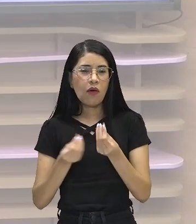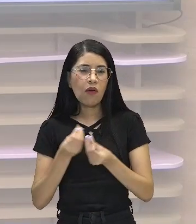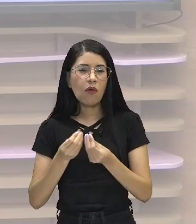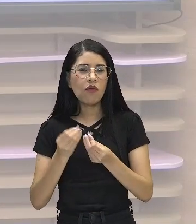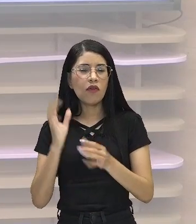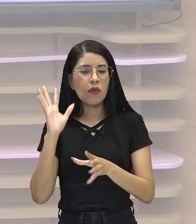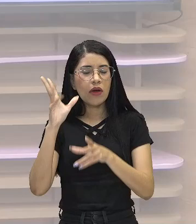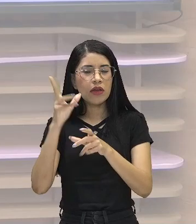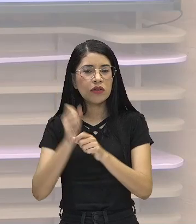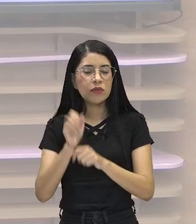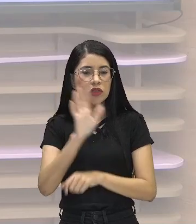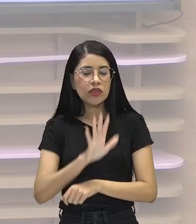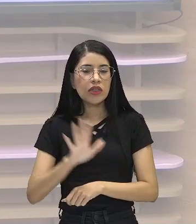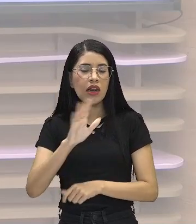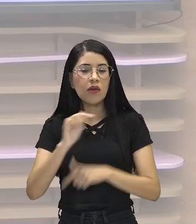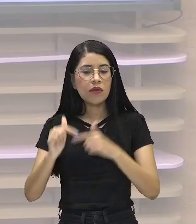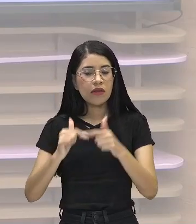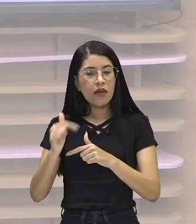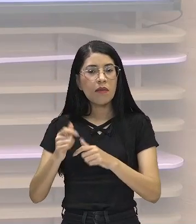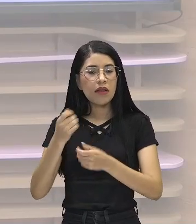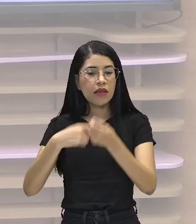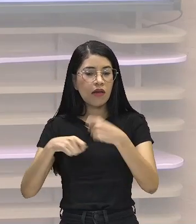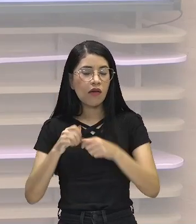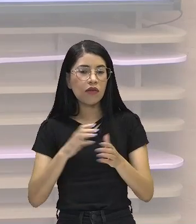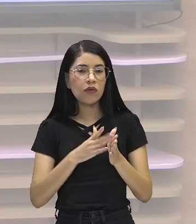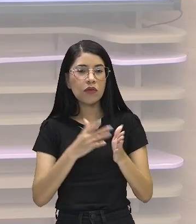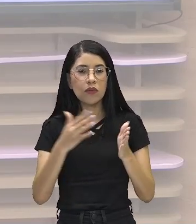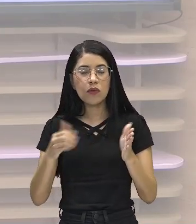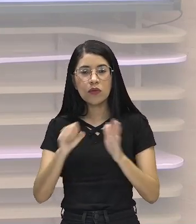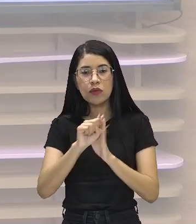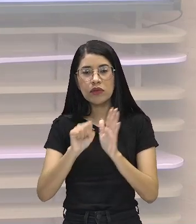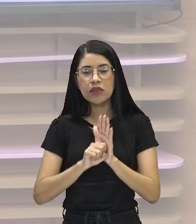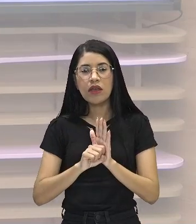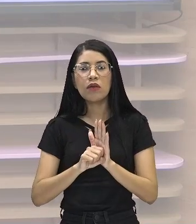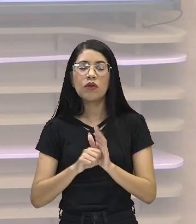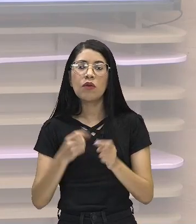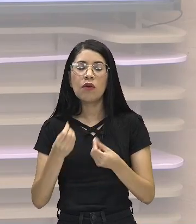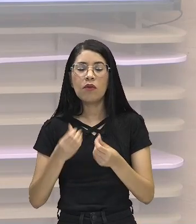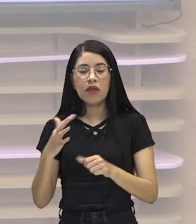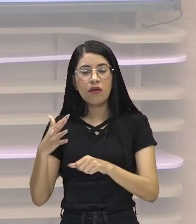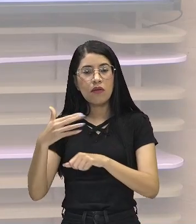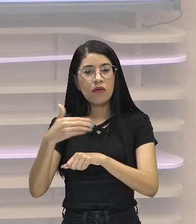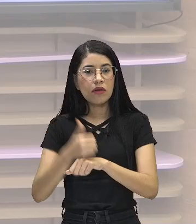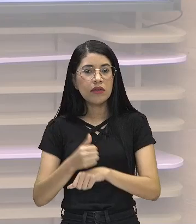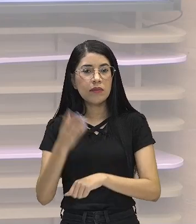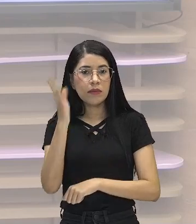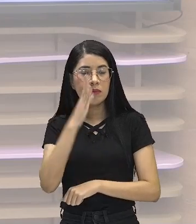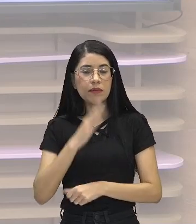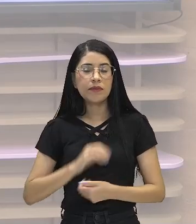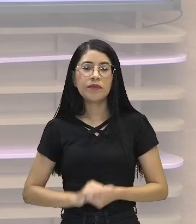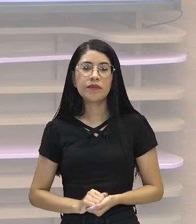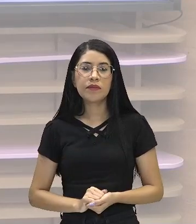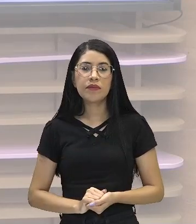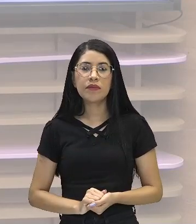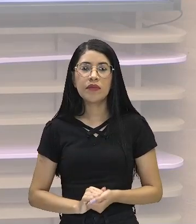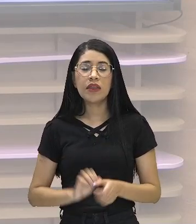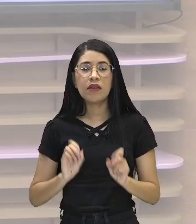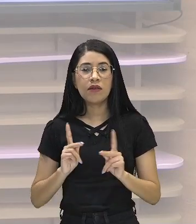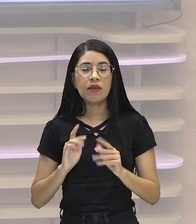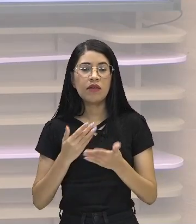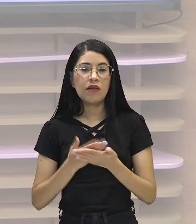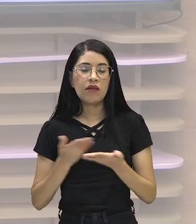produtos europeus no Brasil. A coroa portuguesa, por sua vez, cobrava impostos e taxas sobre o comércio e a produção